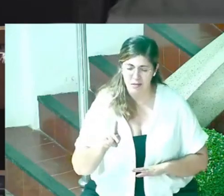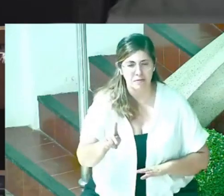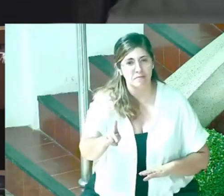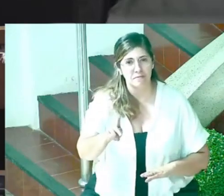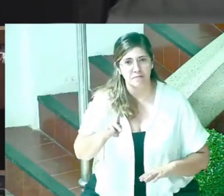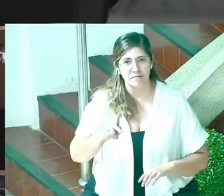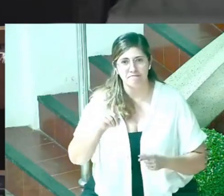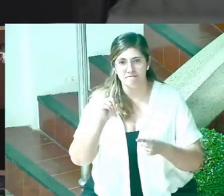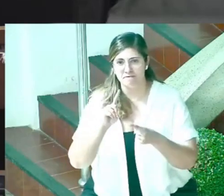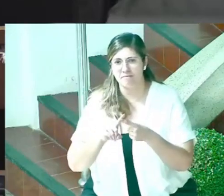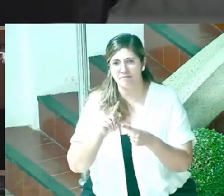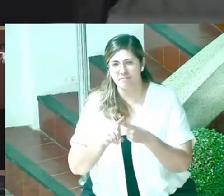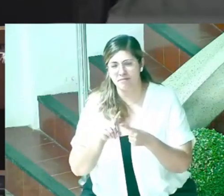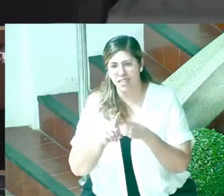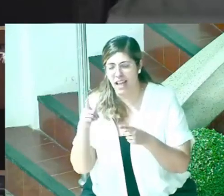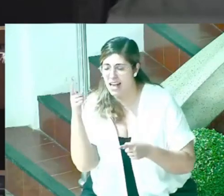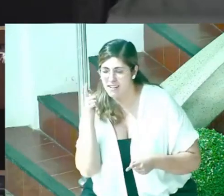Tão importante.